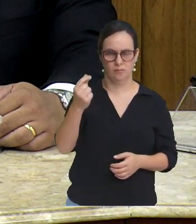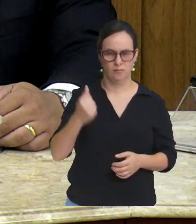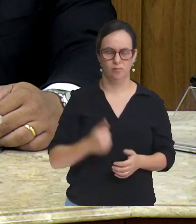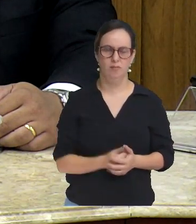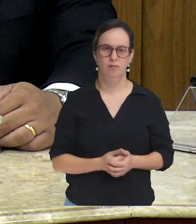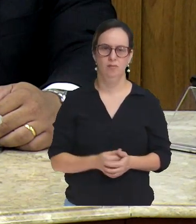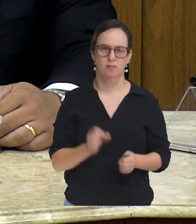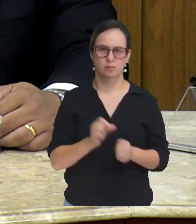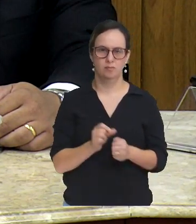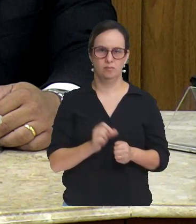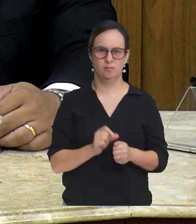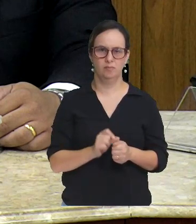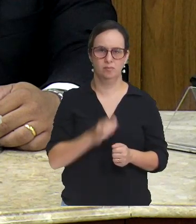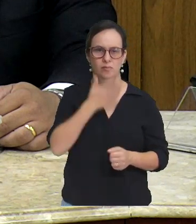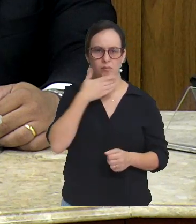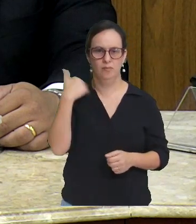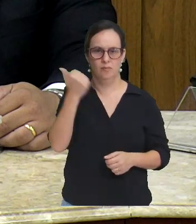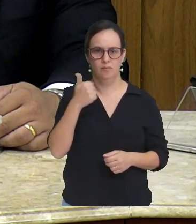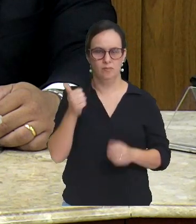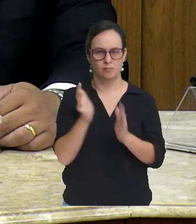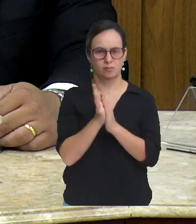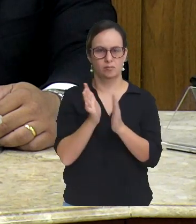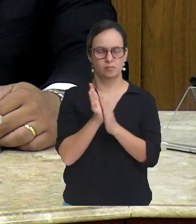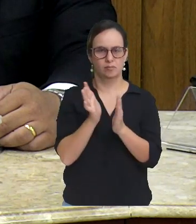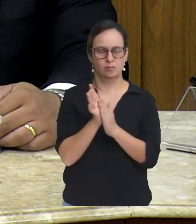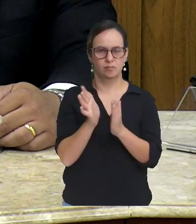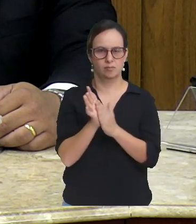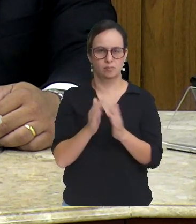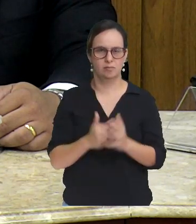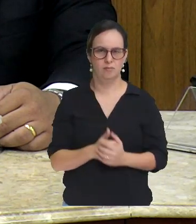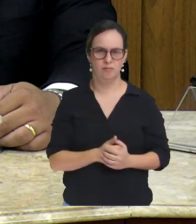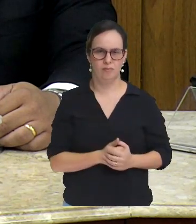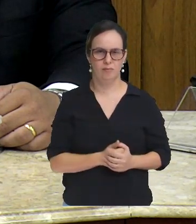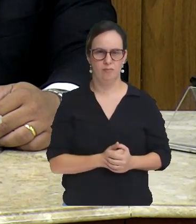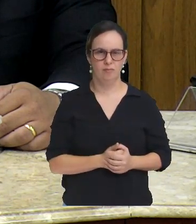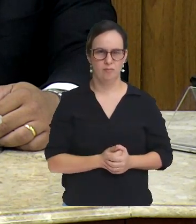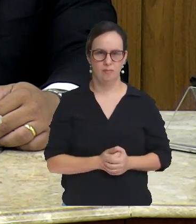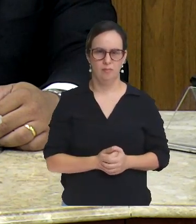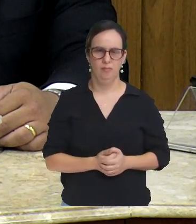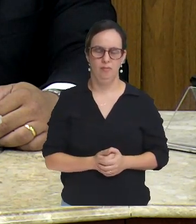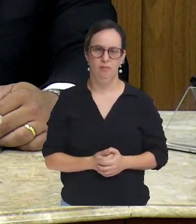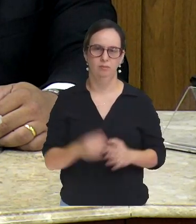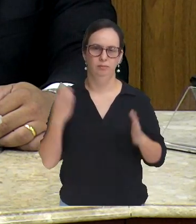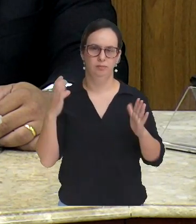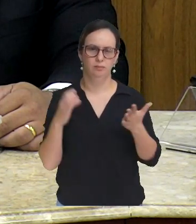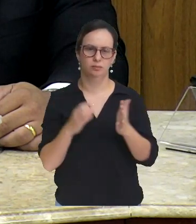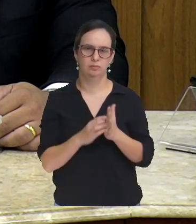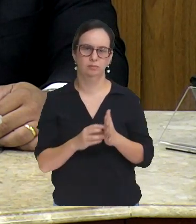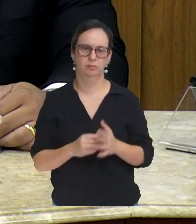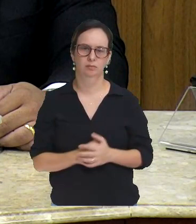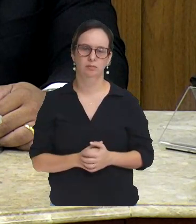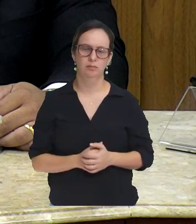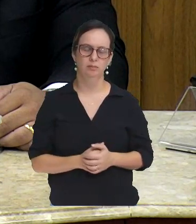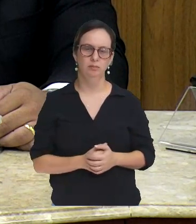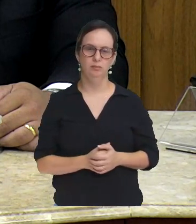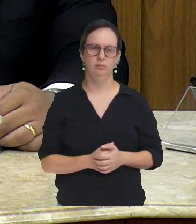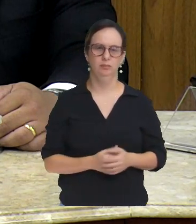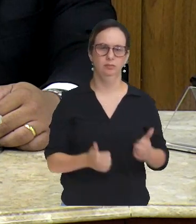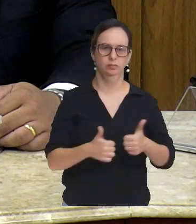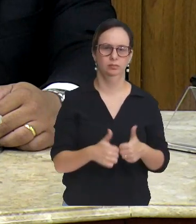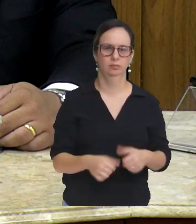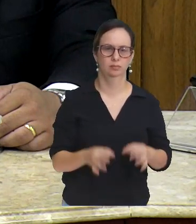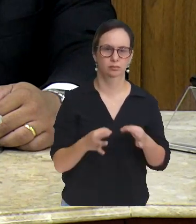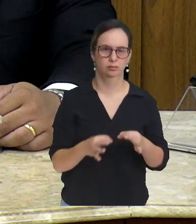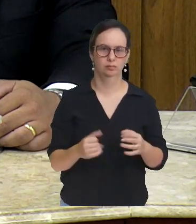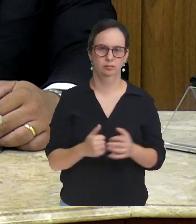possível, realmente é de se parabenizar, de se exaltar, que toda a sociedade ganha com esse implemento que será realizado na nossa Casa de